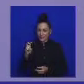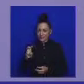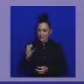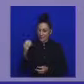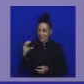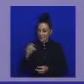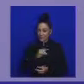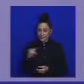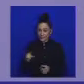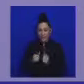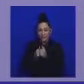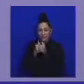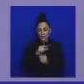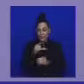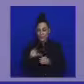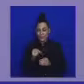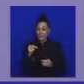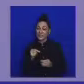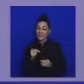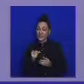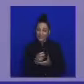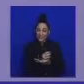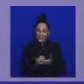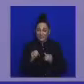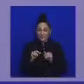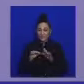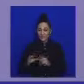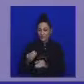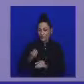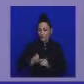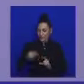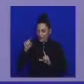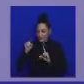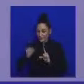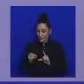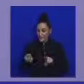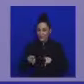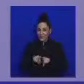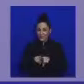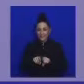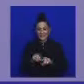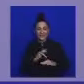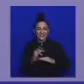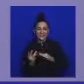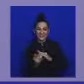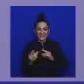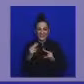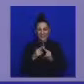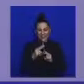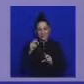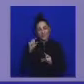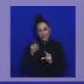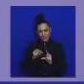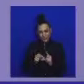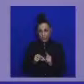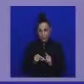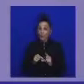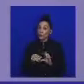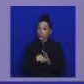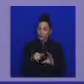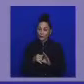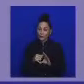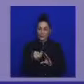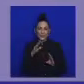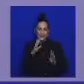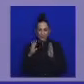R$3.318.787,45. Você acompanha o sorteio da Quina com transmissão ao vivo pela Rede TV e também pelas redes sociais da Caixa e da Rede TV,